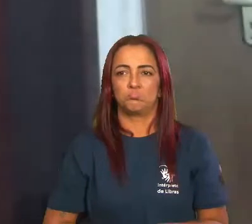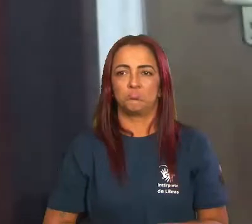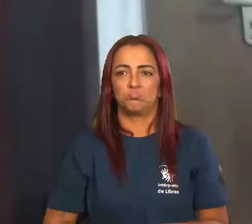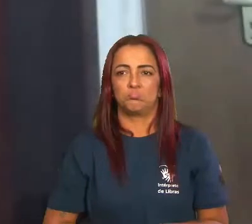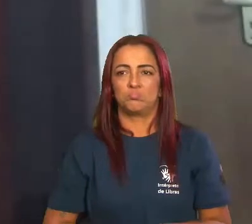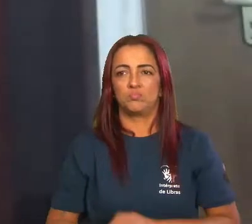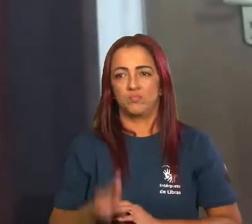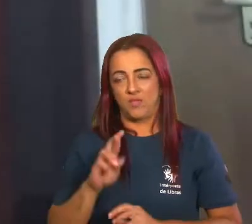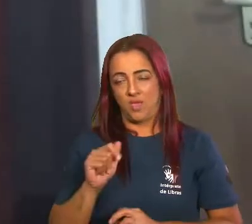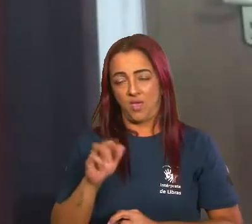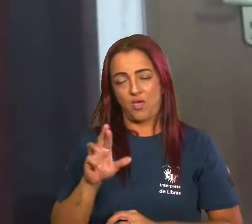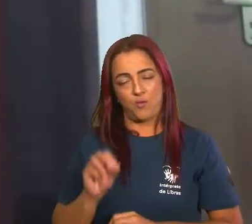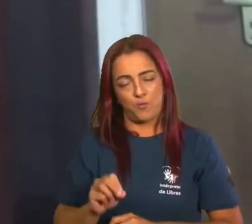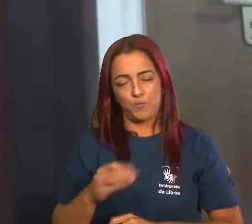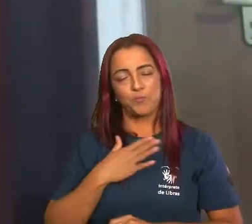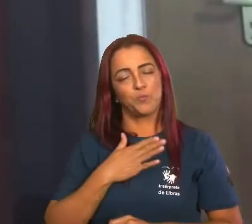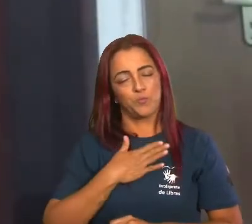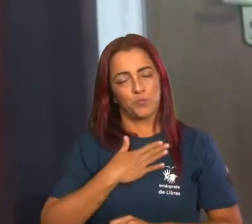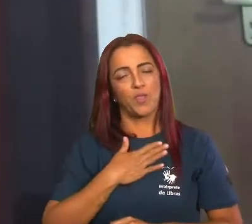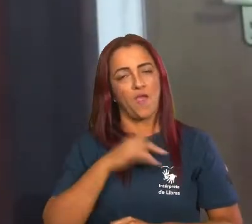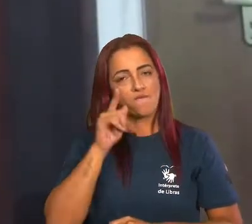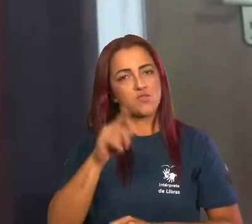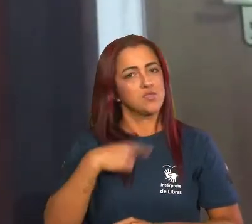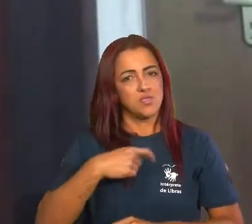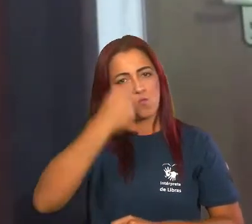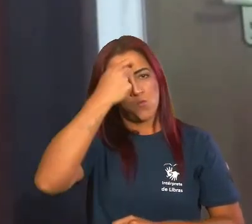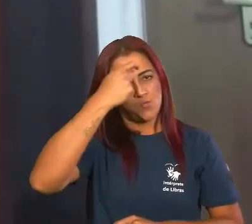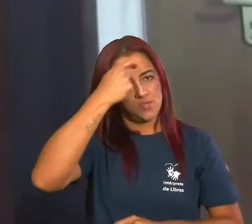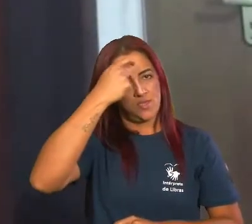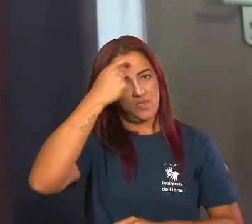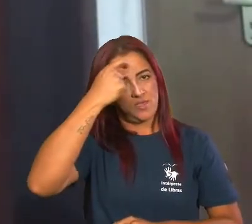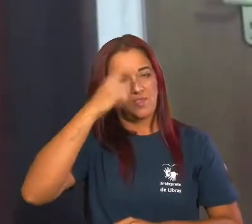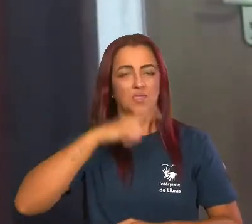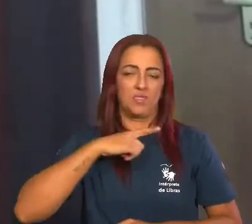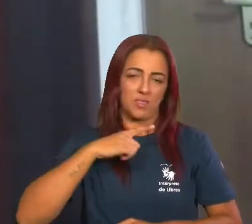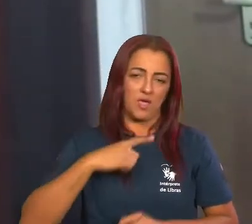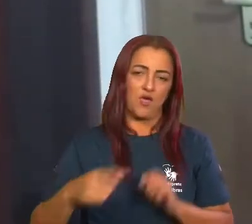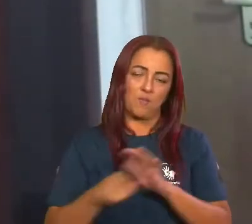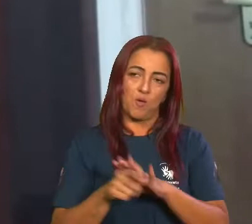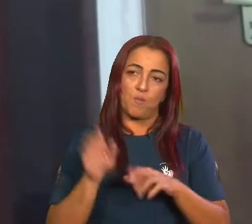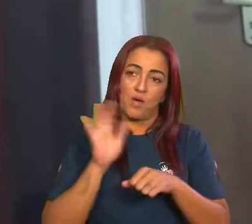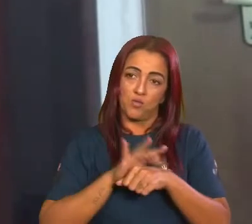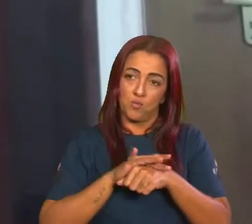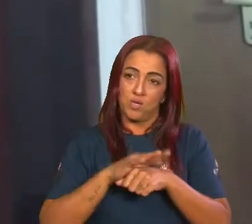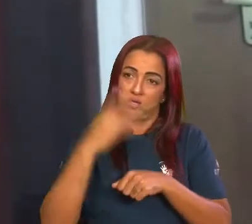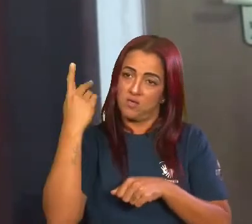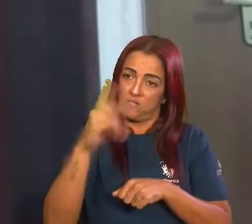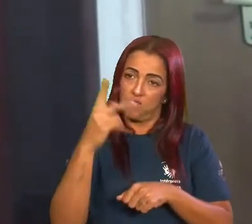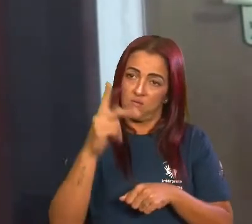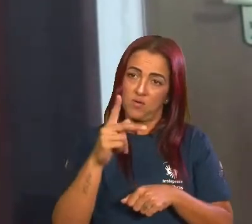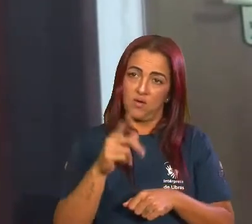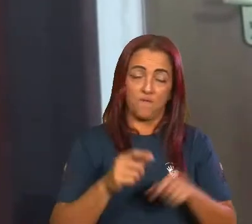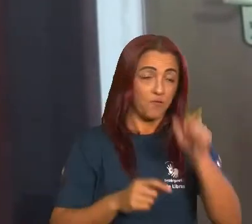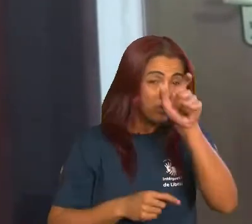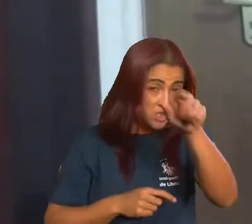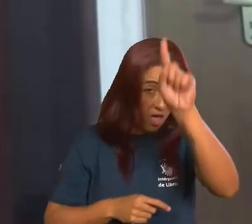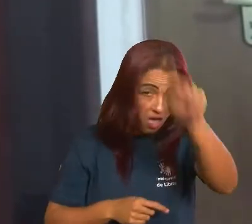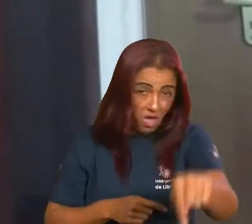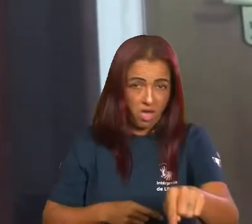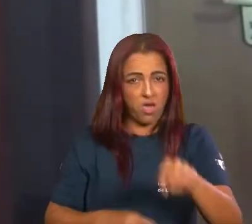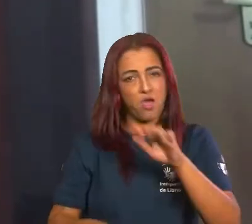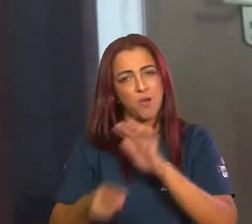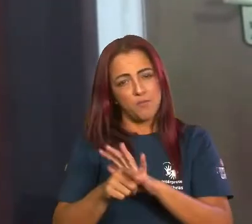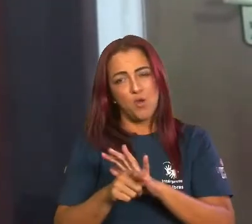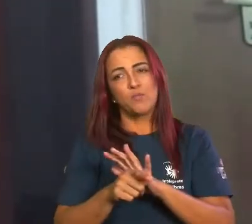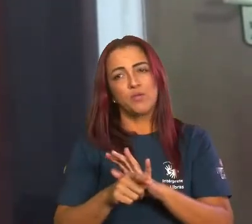Ser raro para mim é você ter consciência da sua patologia, ter consciência do que você é e do que